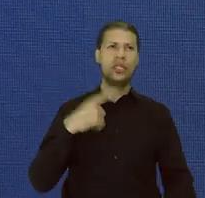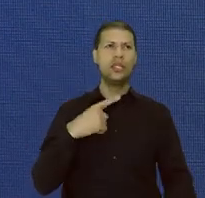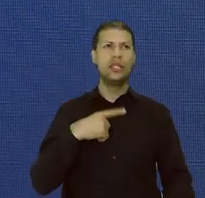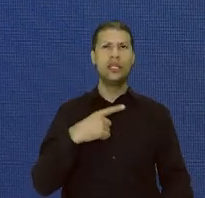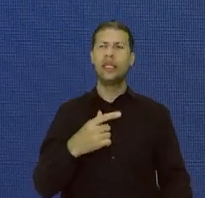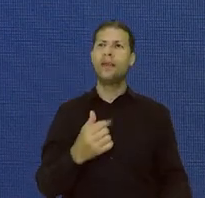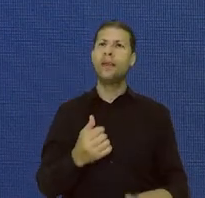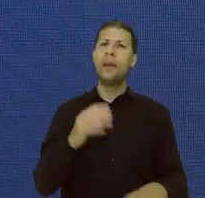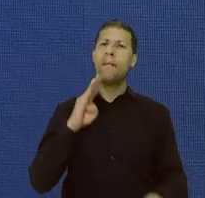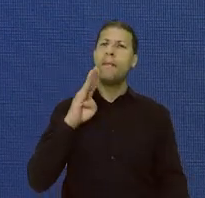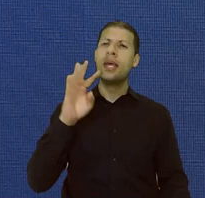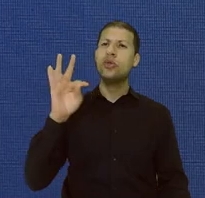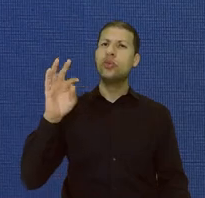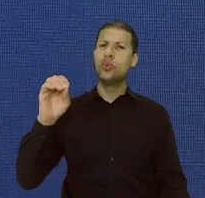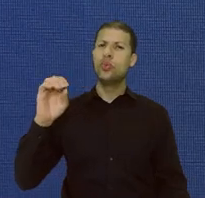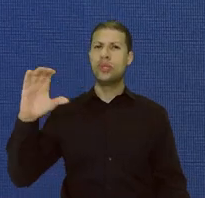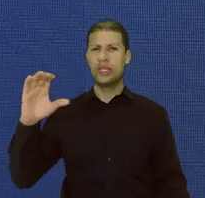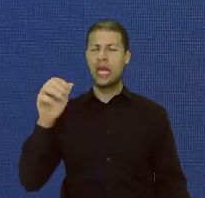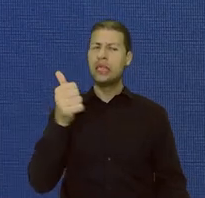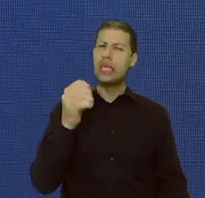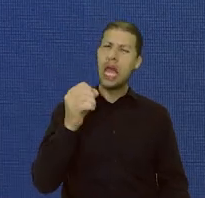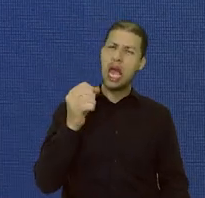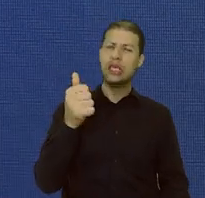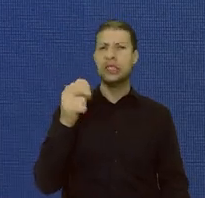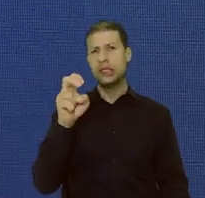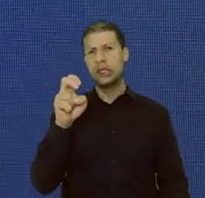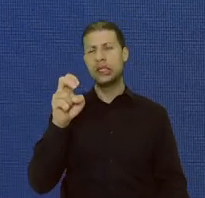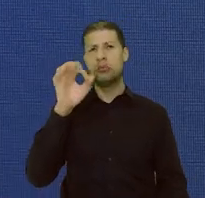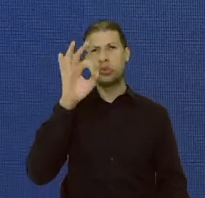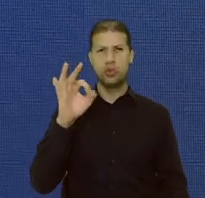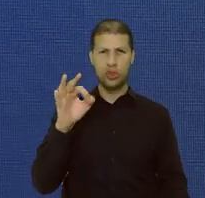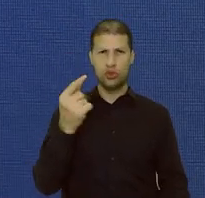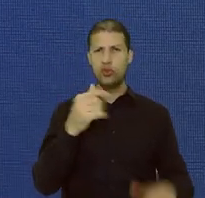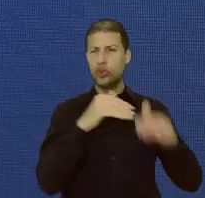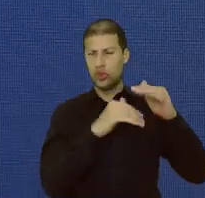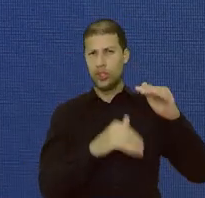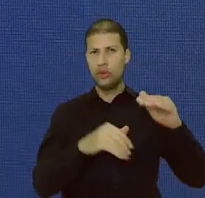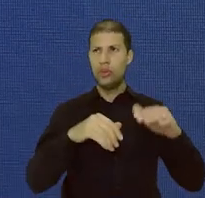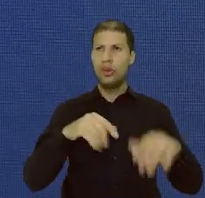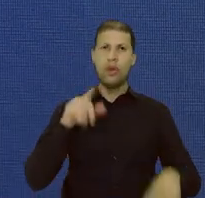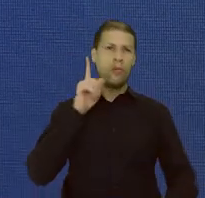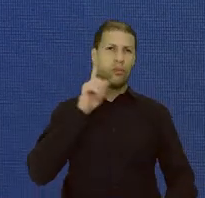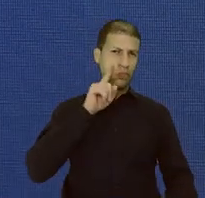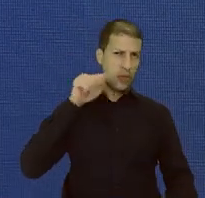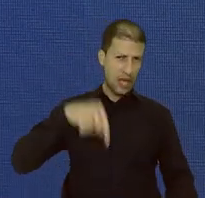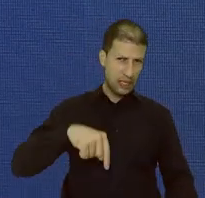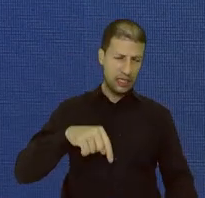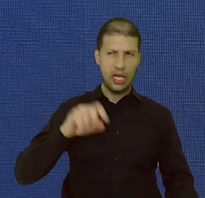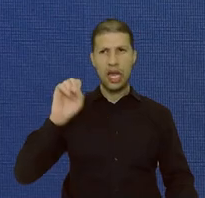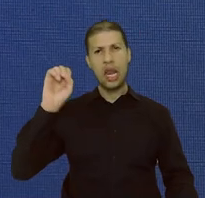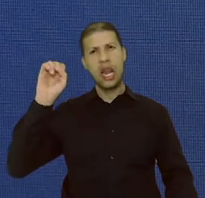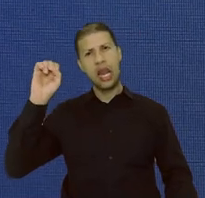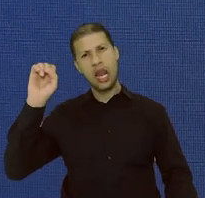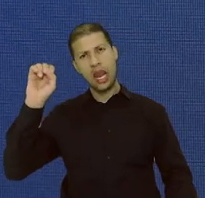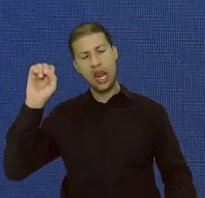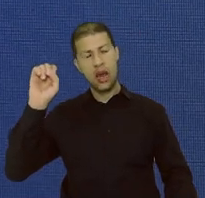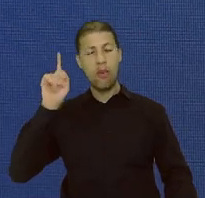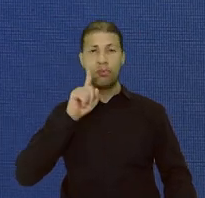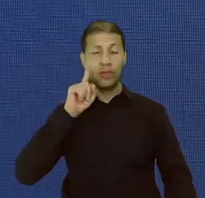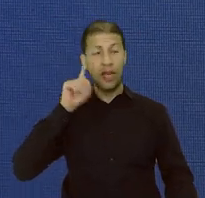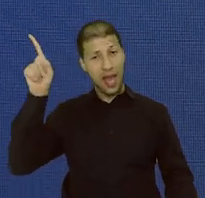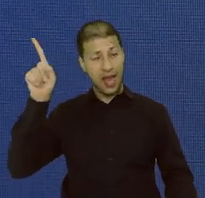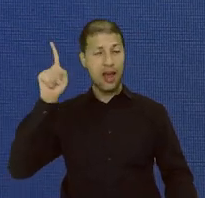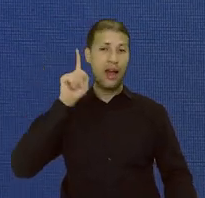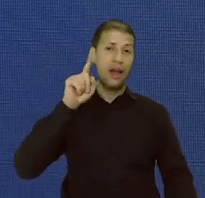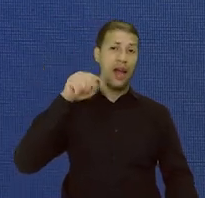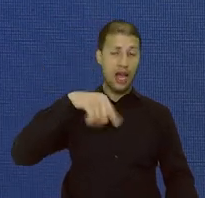em torno de 10 15% do fundo Então você tanto no mercado americano quanto lá fora quanto aqui a gente tem continua olhando